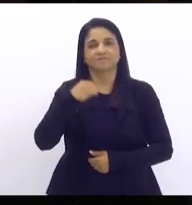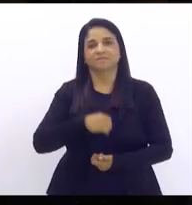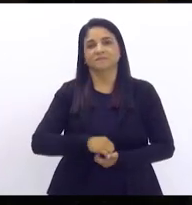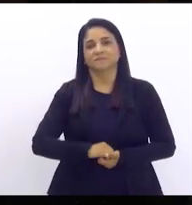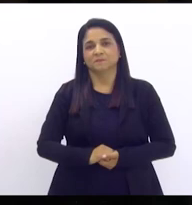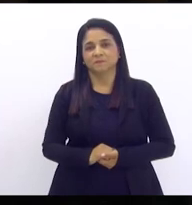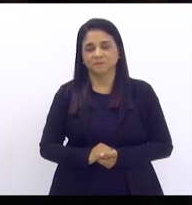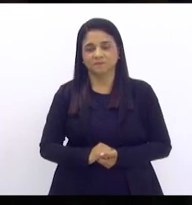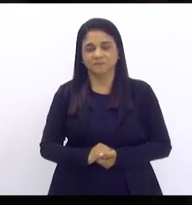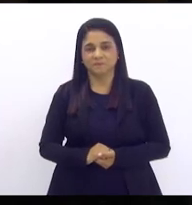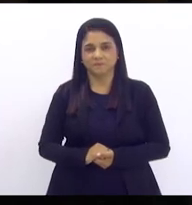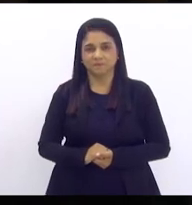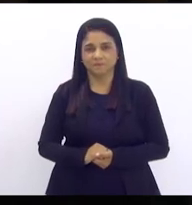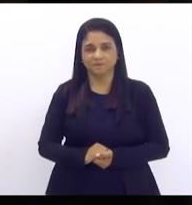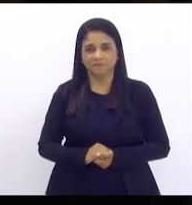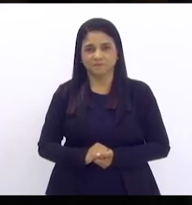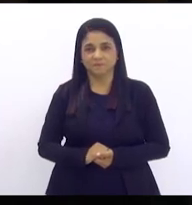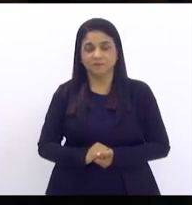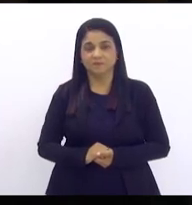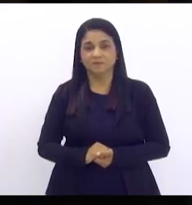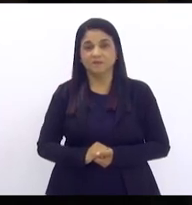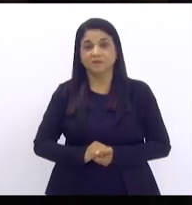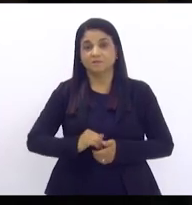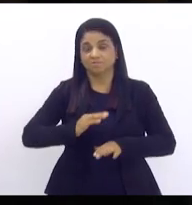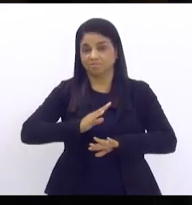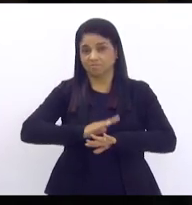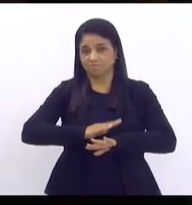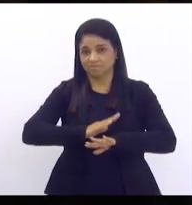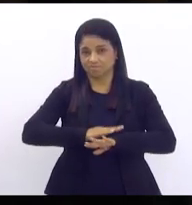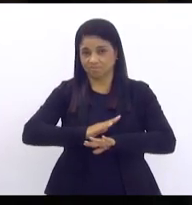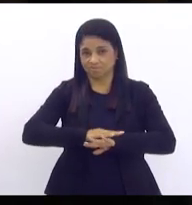auditivos. Primeiro momento, senhor presidente,